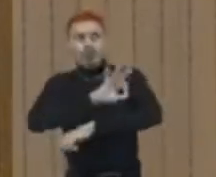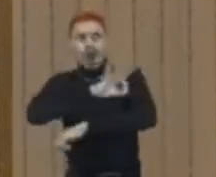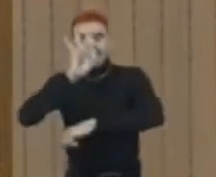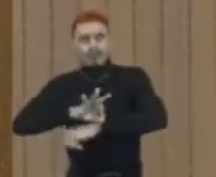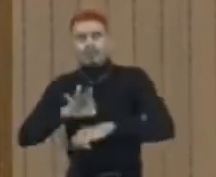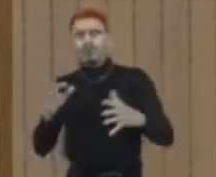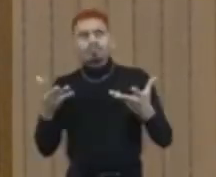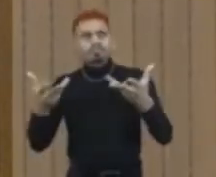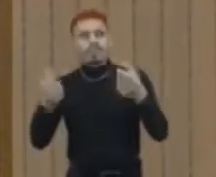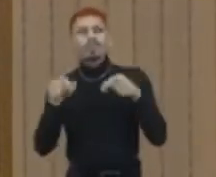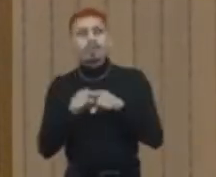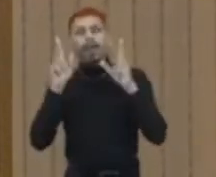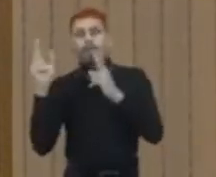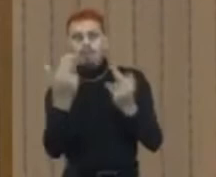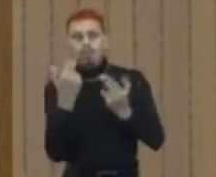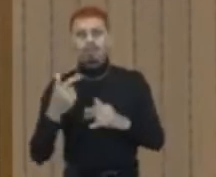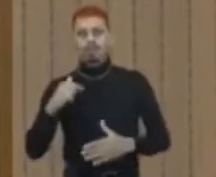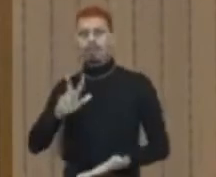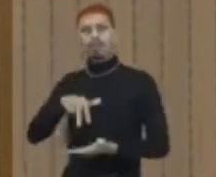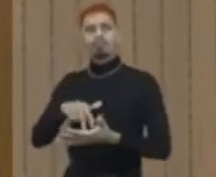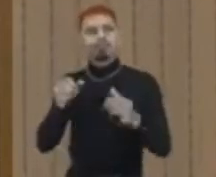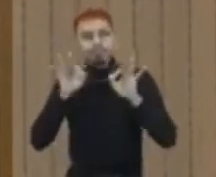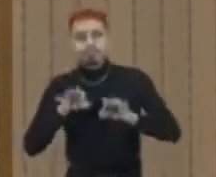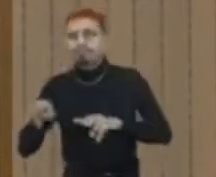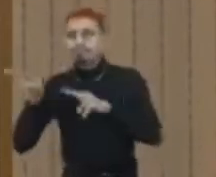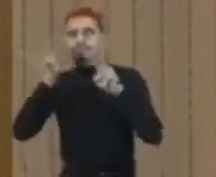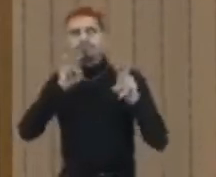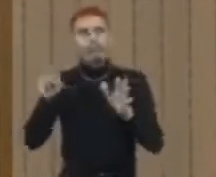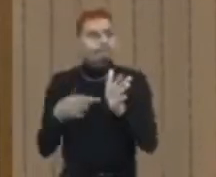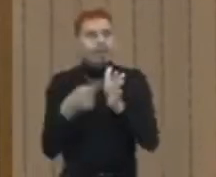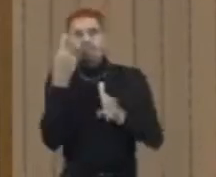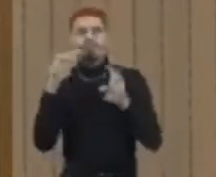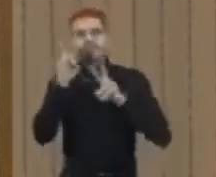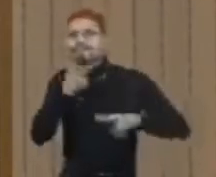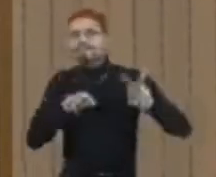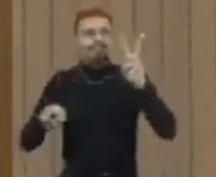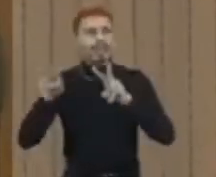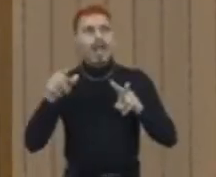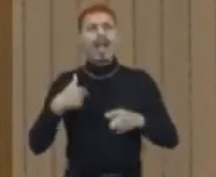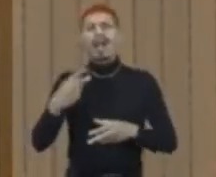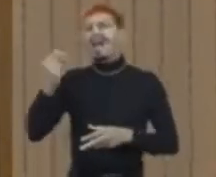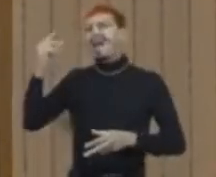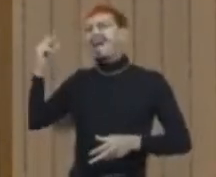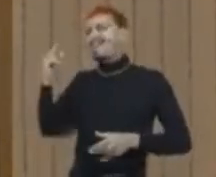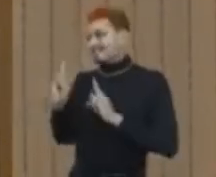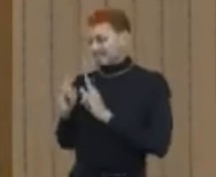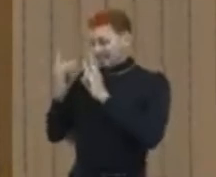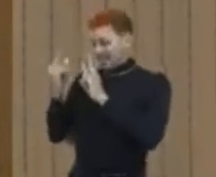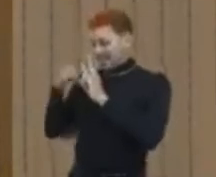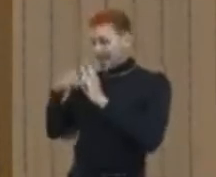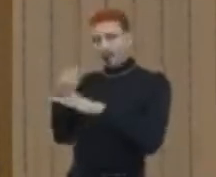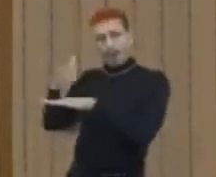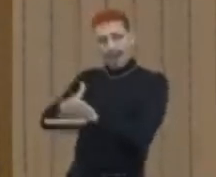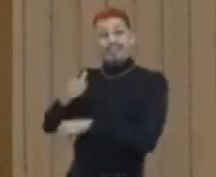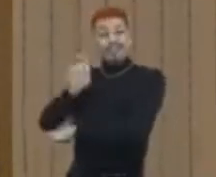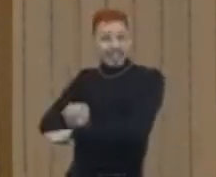sentimentos pessoais. Quando eu entrei aqui pela primeira vez, eu me senti na época que eu era estagiário no prédio anterior. Não